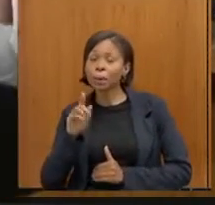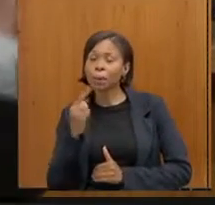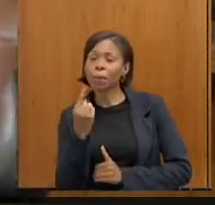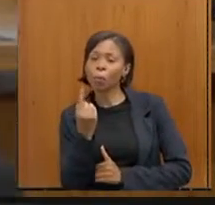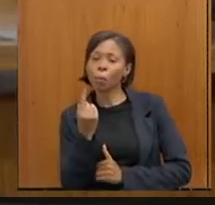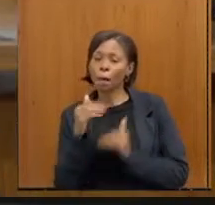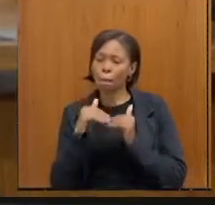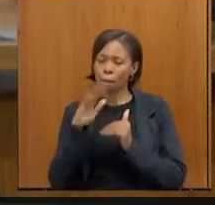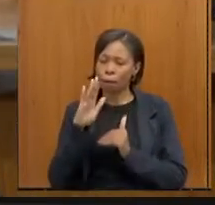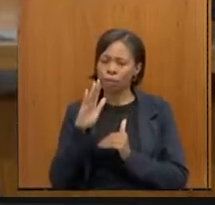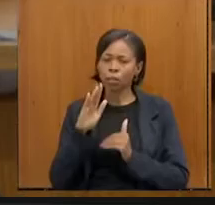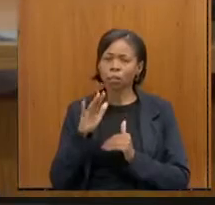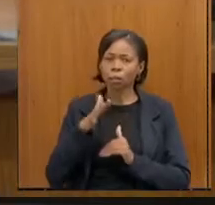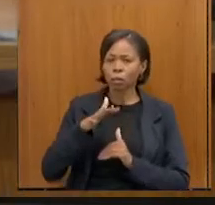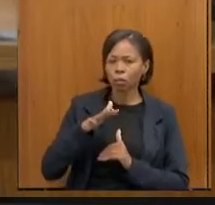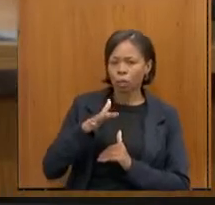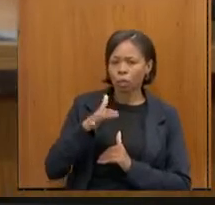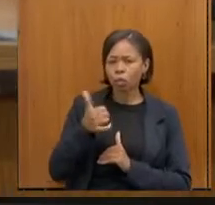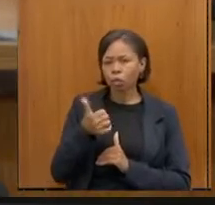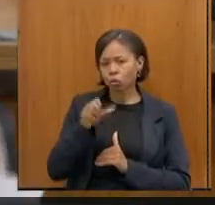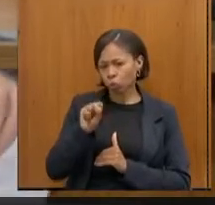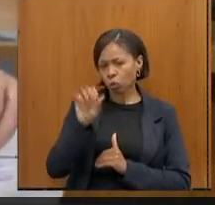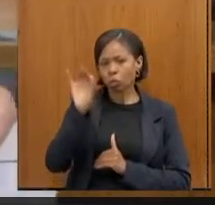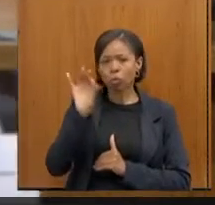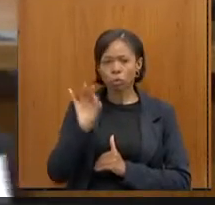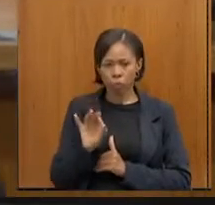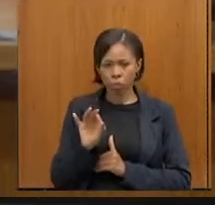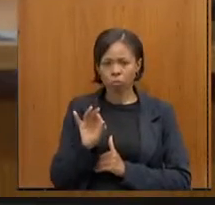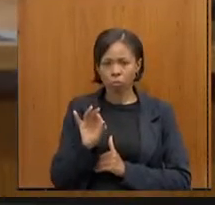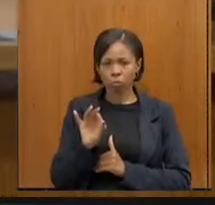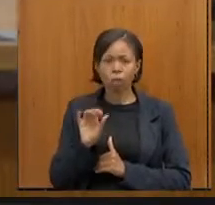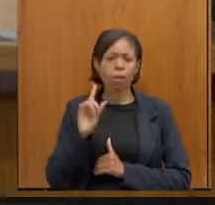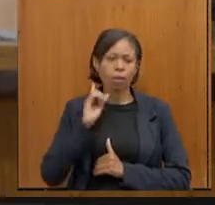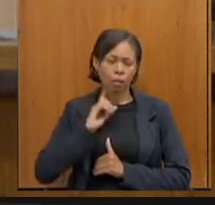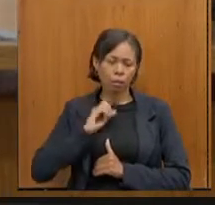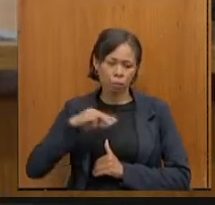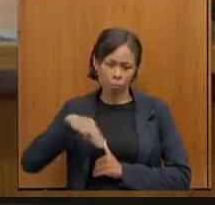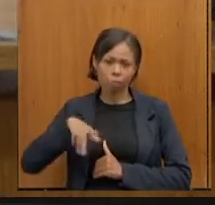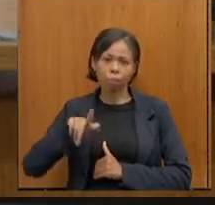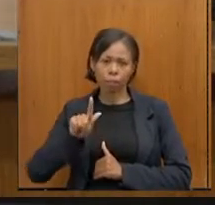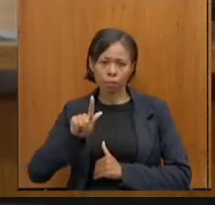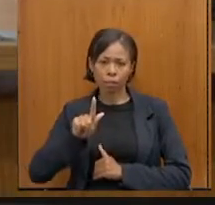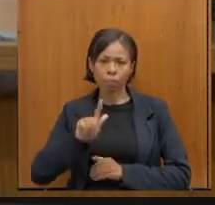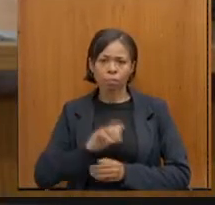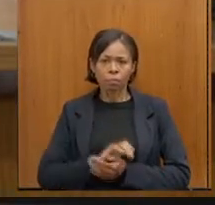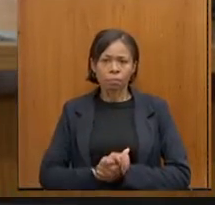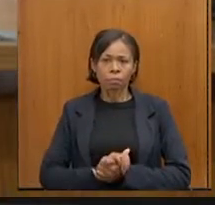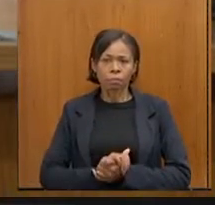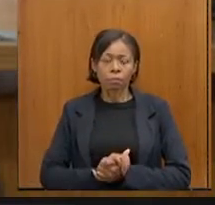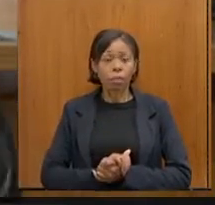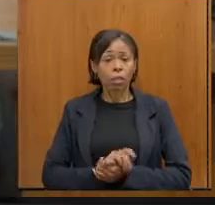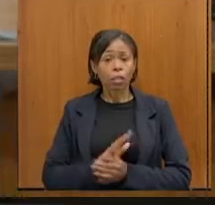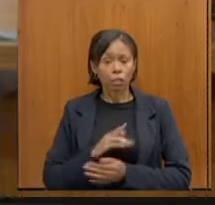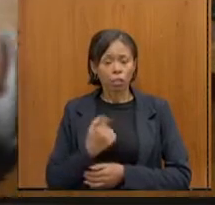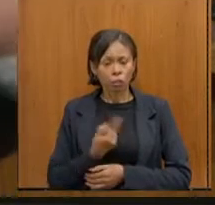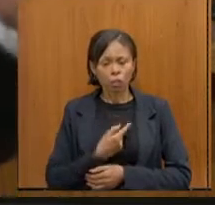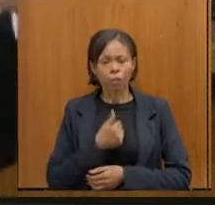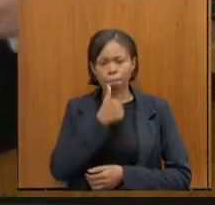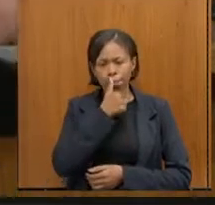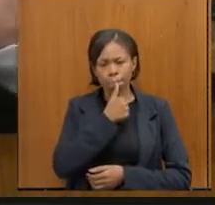representa e 1817 dezoito por cento do mercado e nós temos feito todos os esforços